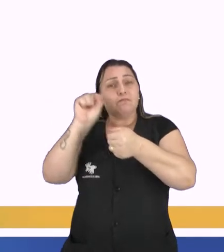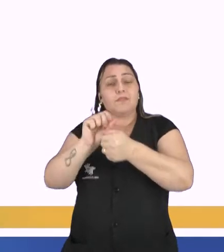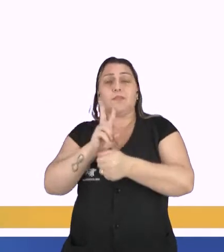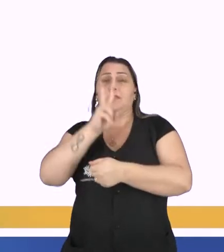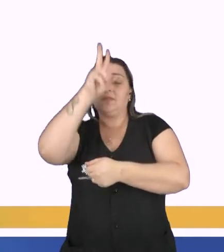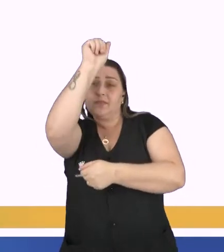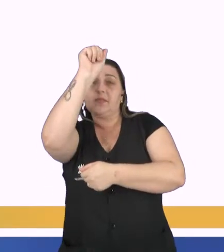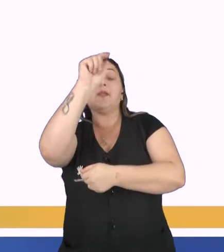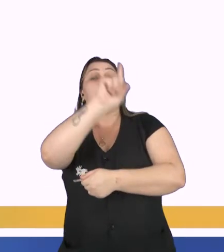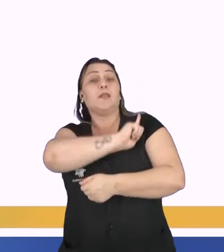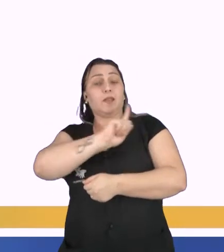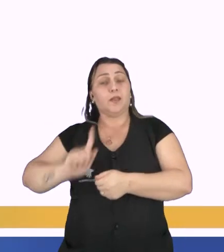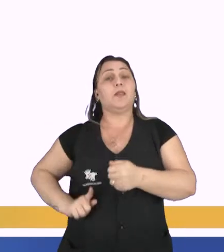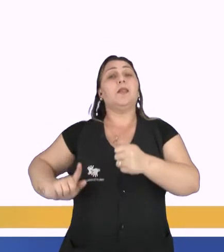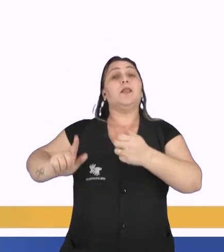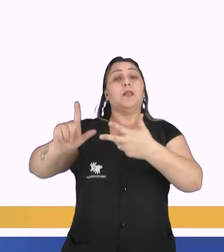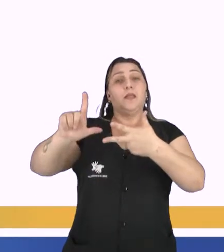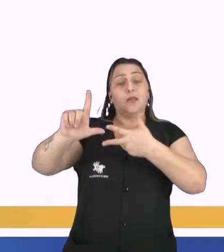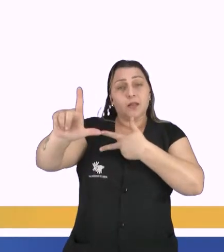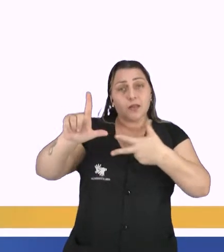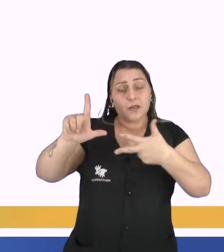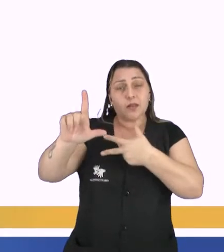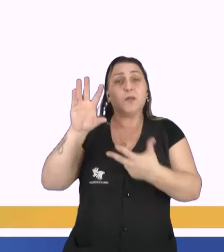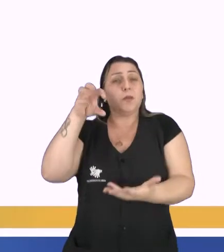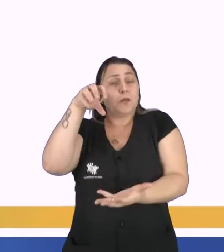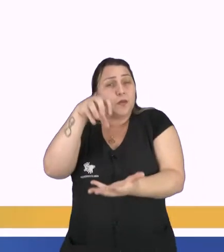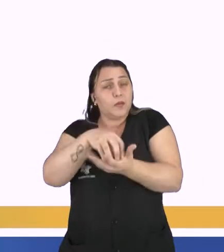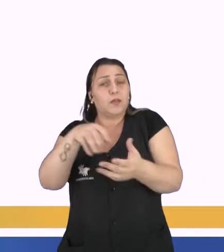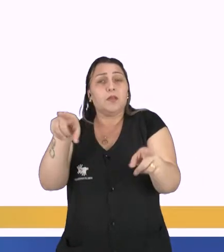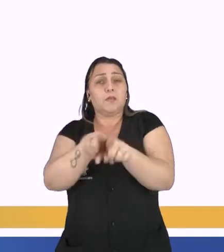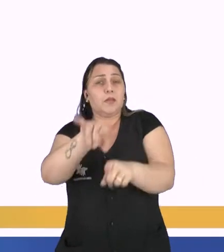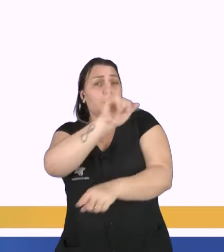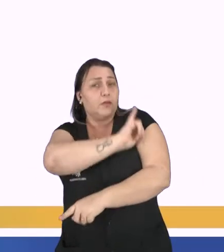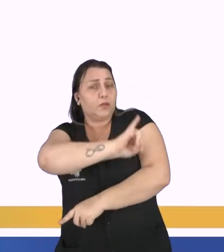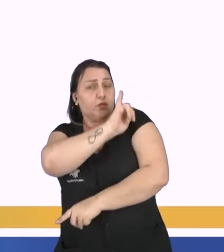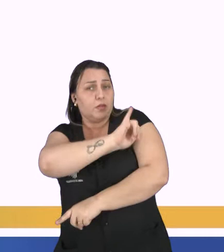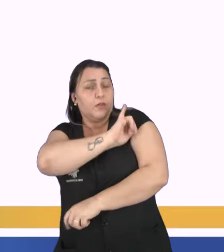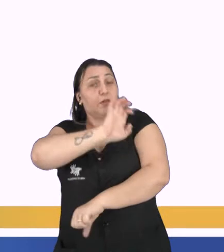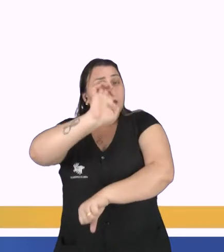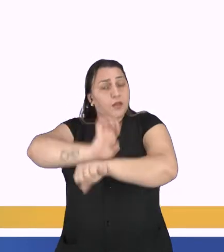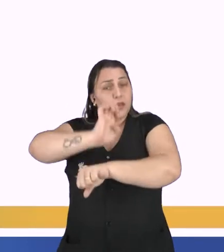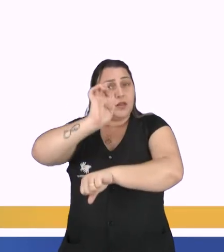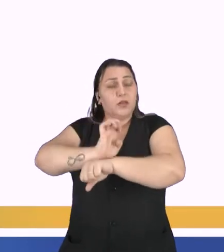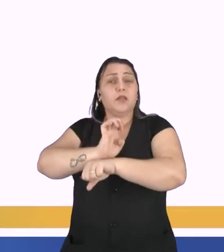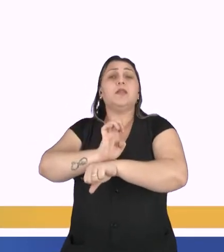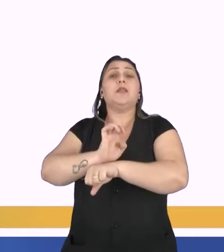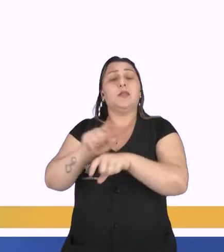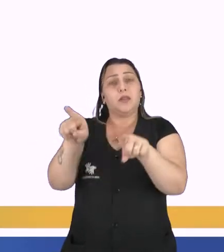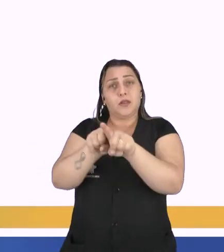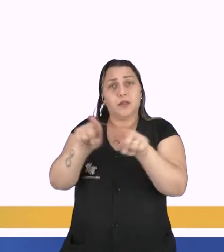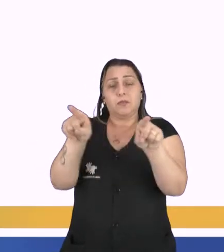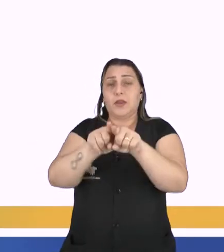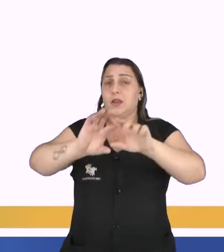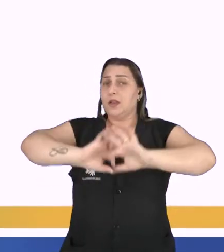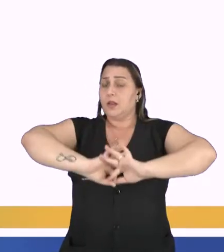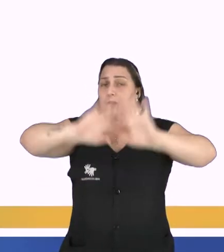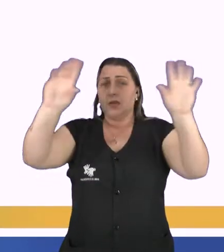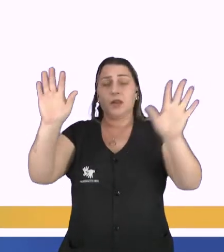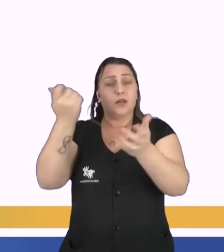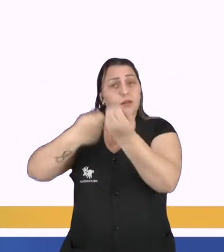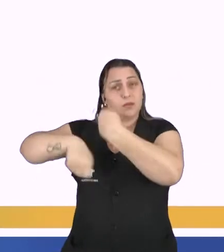fortalecimento do poder legislativo, centralizado, então, no Rio de Janeiro. e contrários, então, a essa